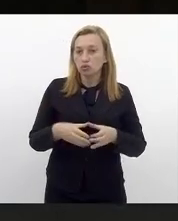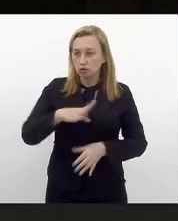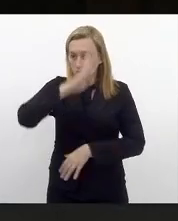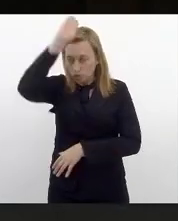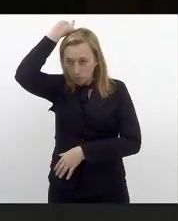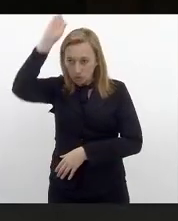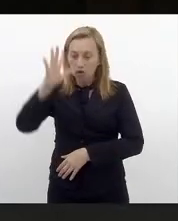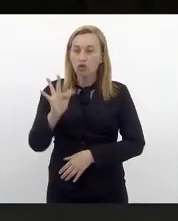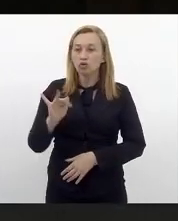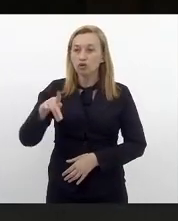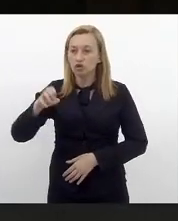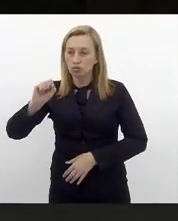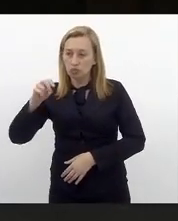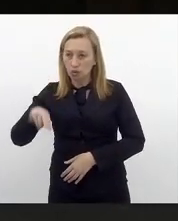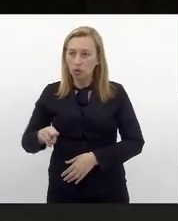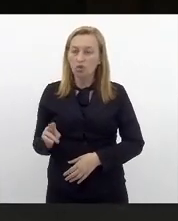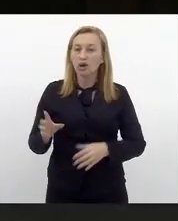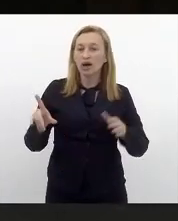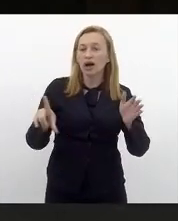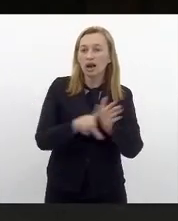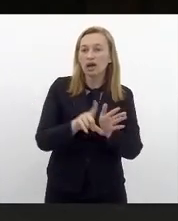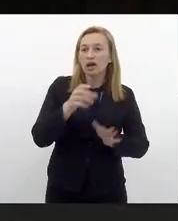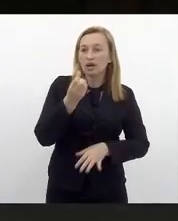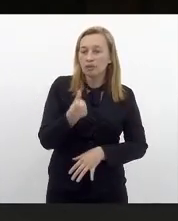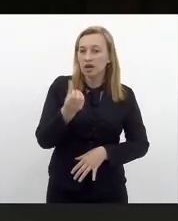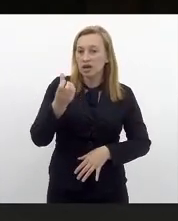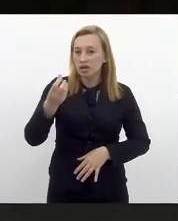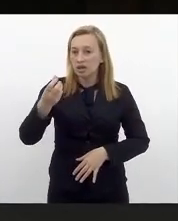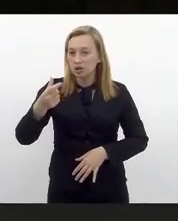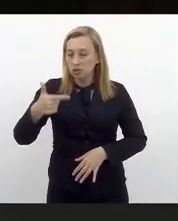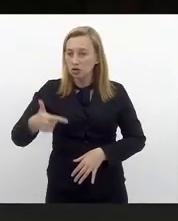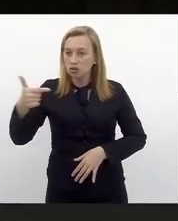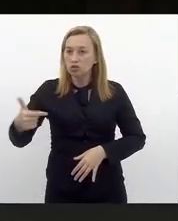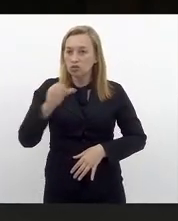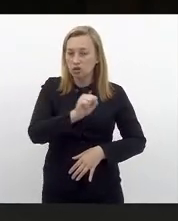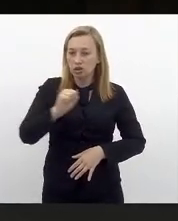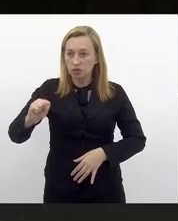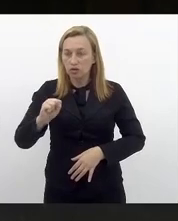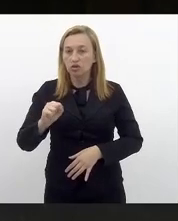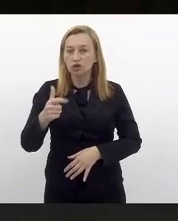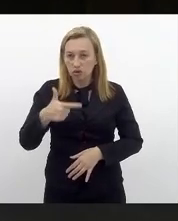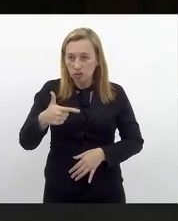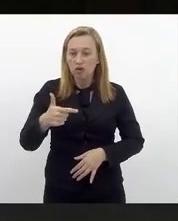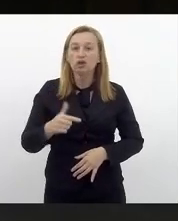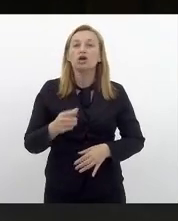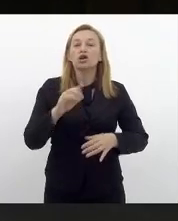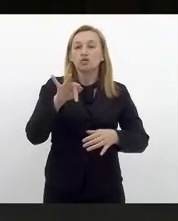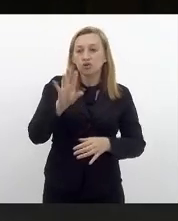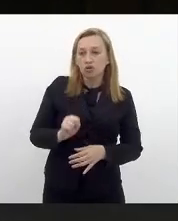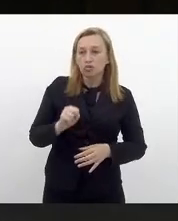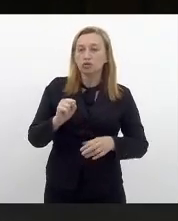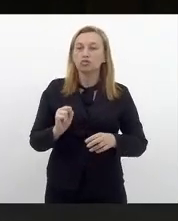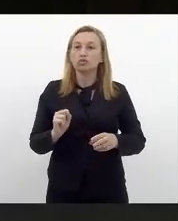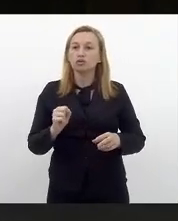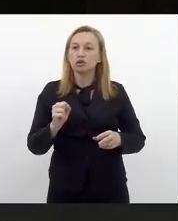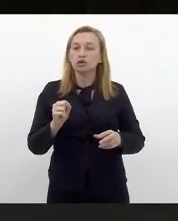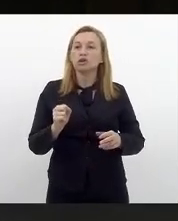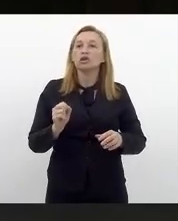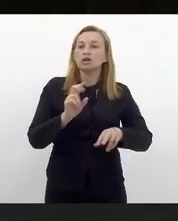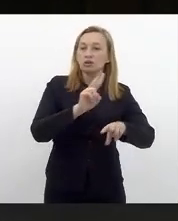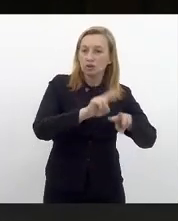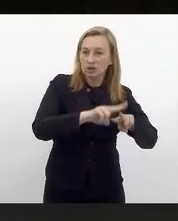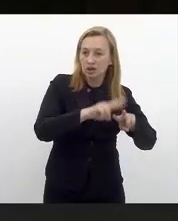Bombeiros funesbom instituído pela lei 622 de dois de Dezembro de 82b fundo especial penitenciário